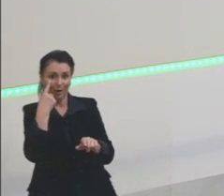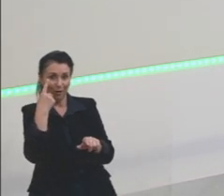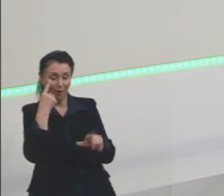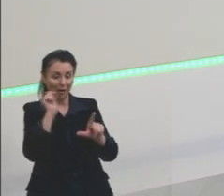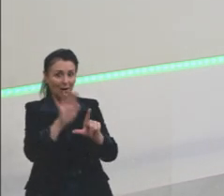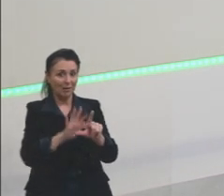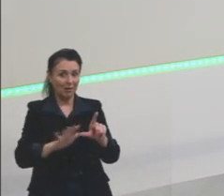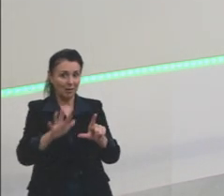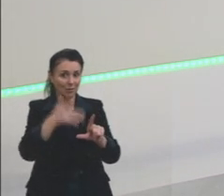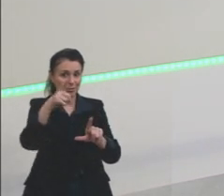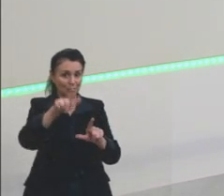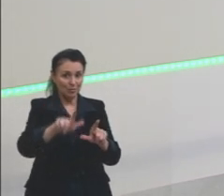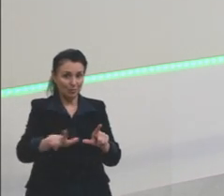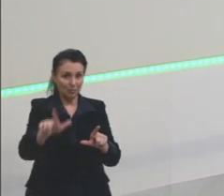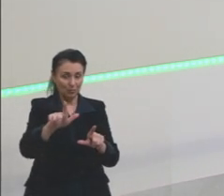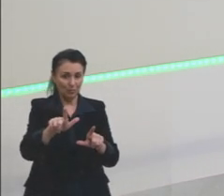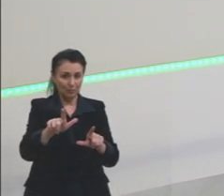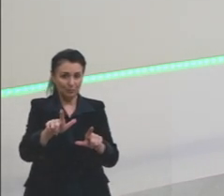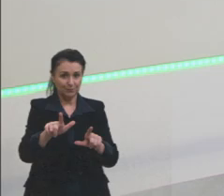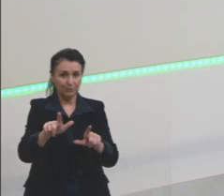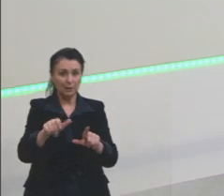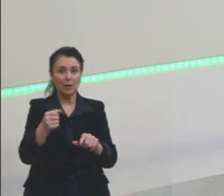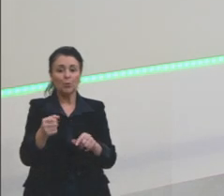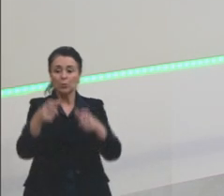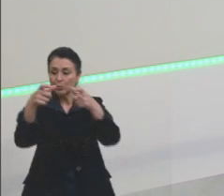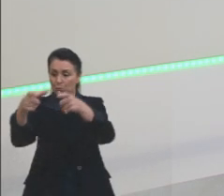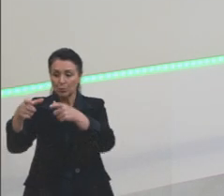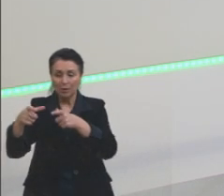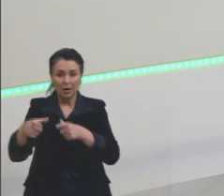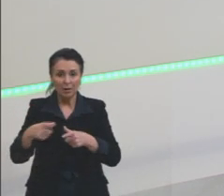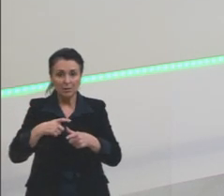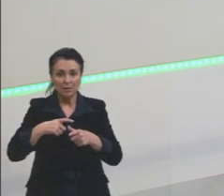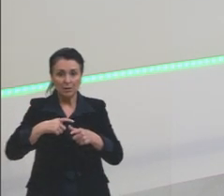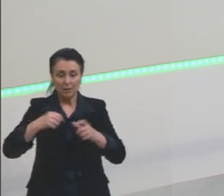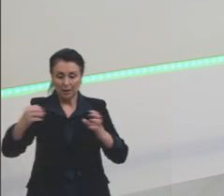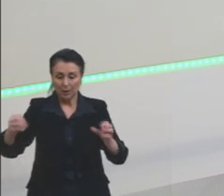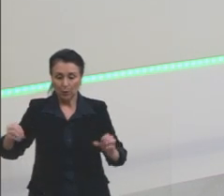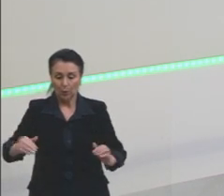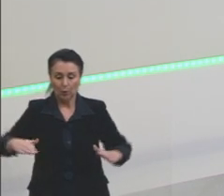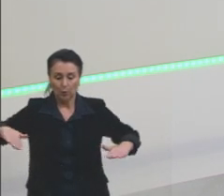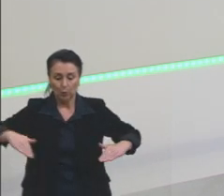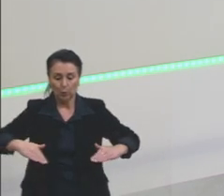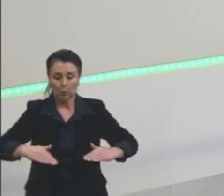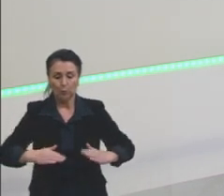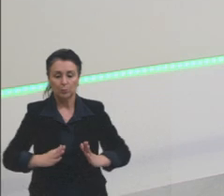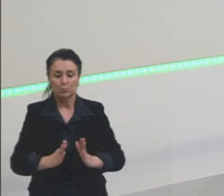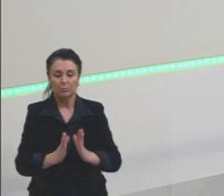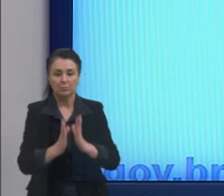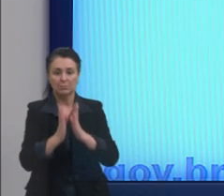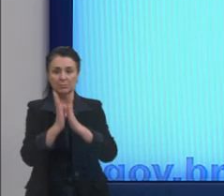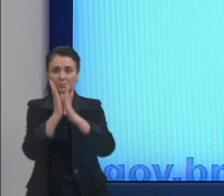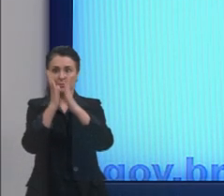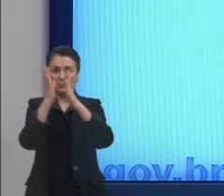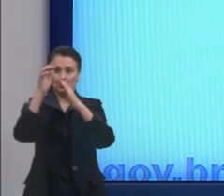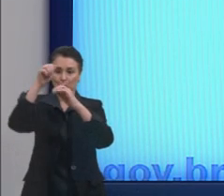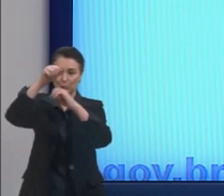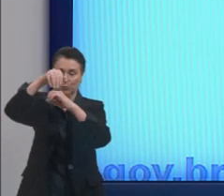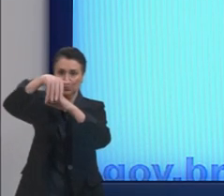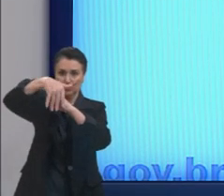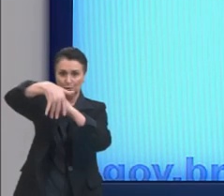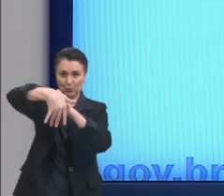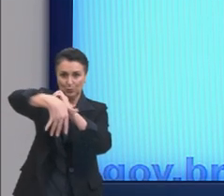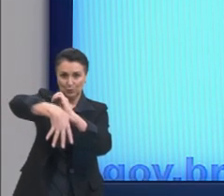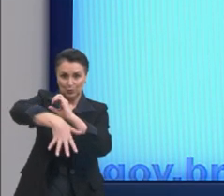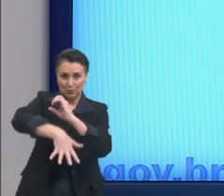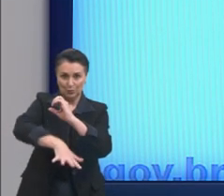também o outro QR Code ó com os vulcões ativos certo é algo e nativo não é o vulcão está sempre erupção tem alguns aí